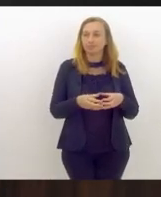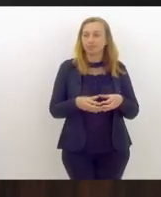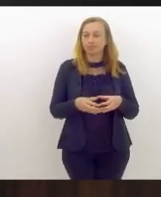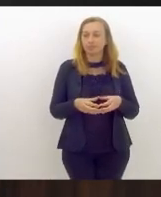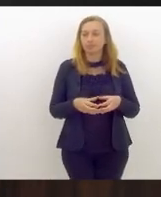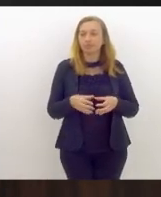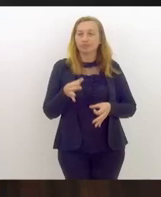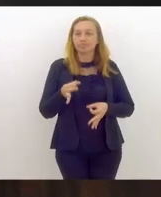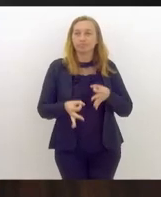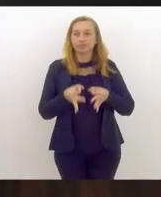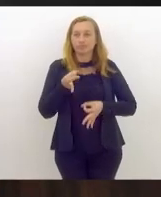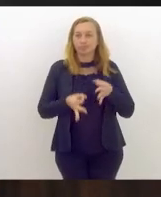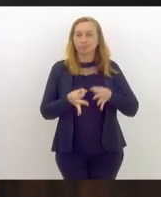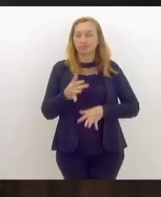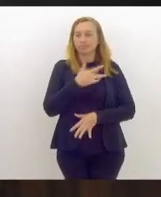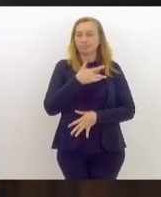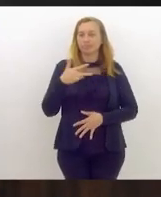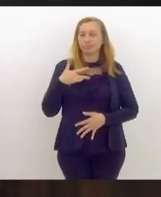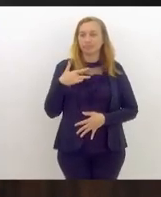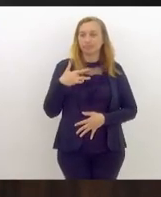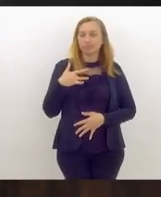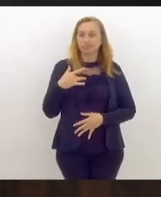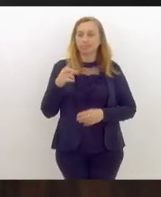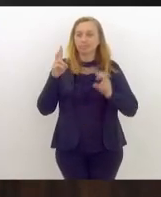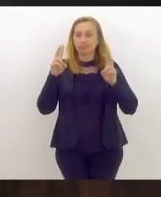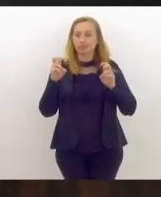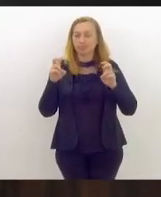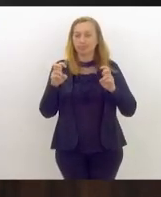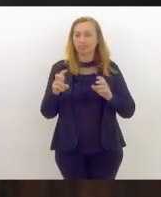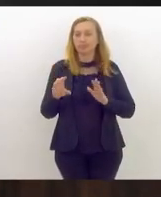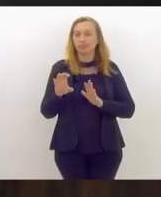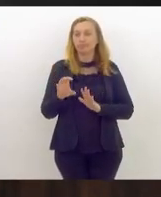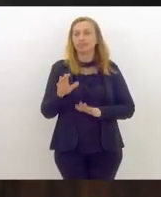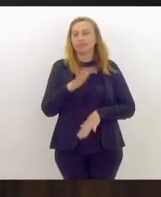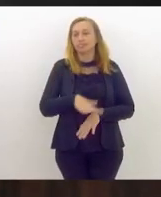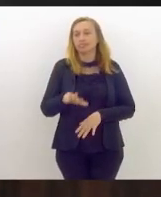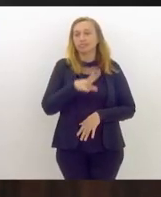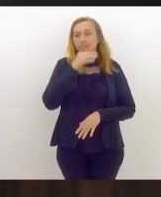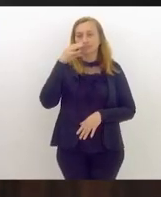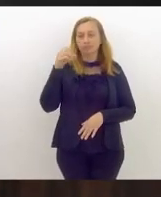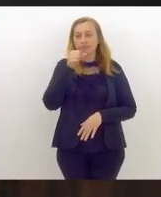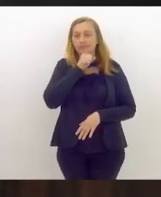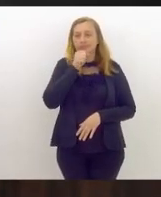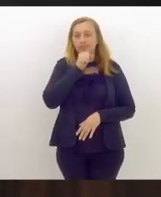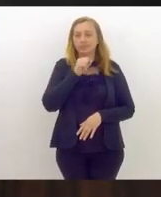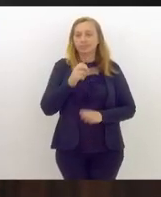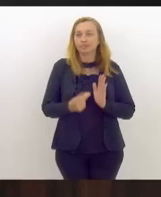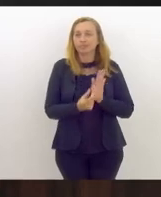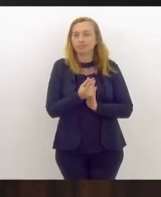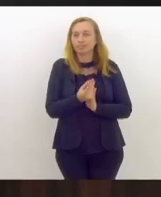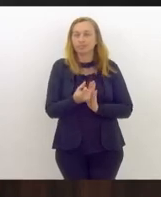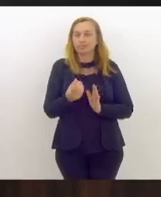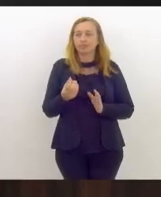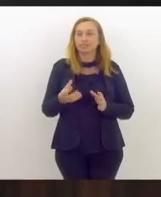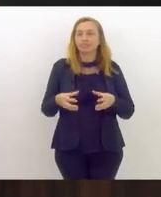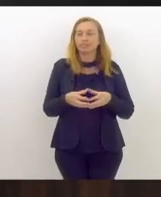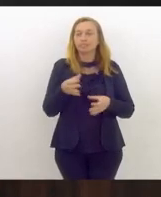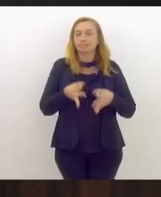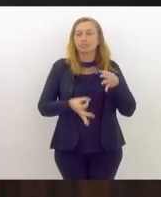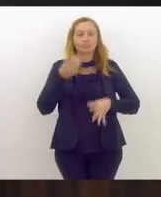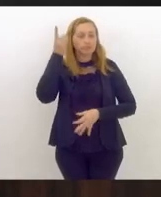de Constituição, Justiça, de Saúde, de Assunto da Criança, Adolescente e do Idoso e de Orçamento. Para emitir parecer pela Comissão de Constituição e Justiça,